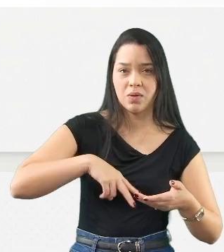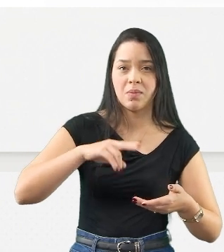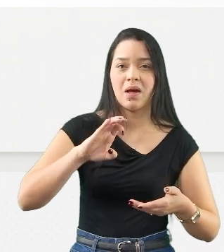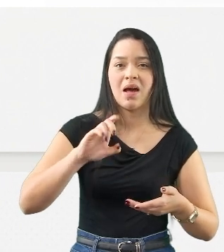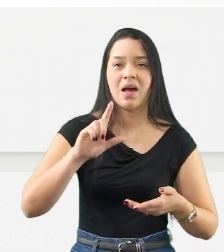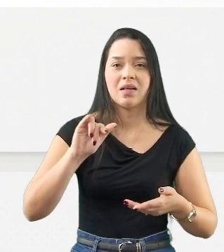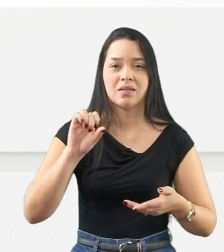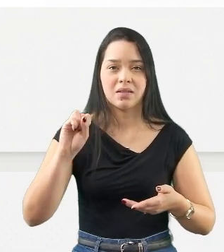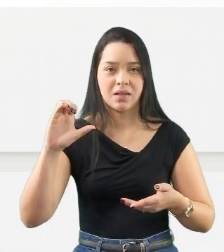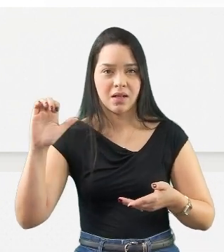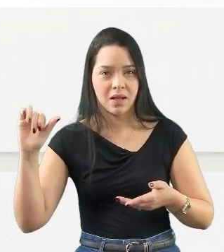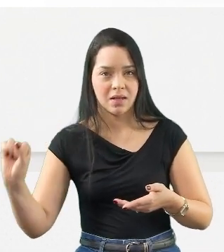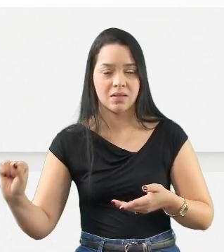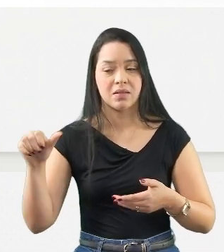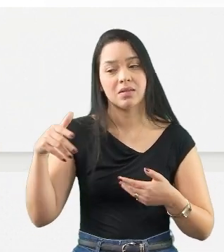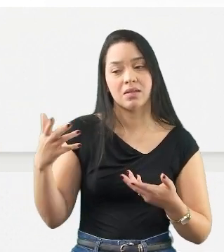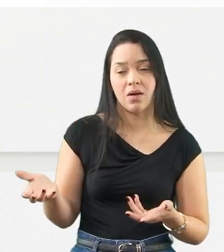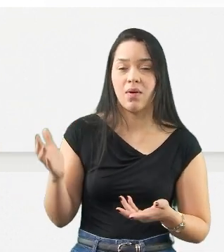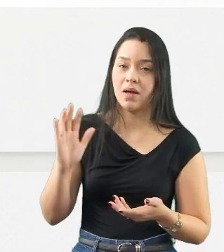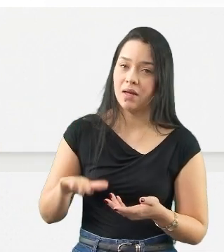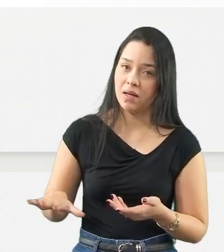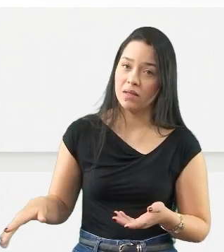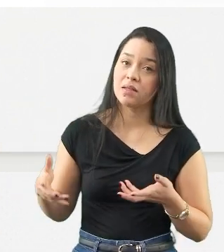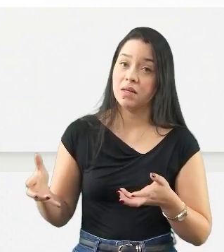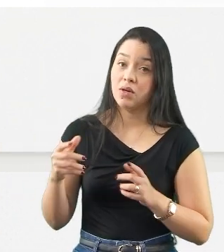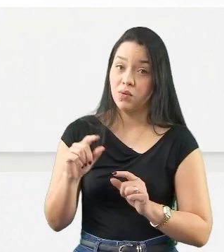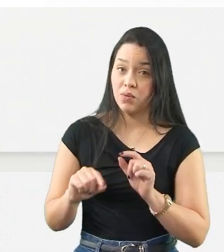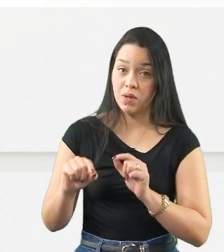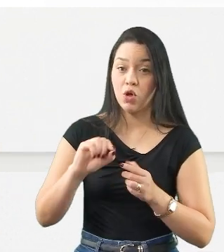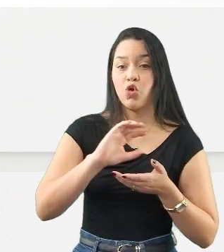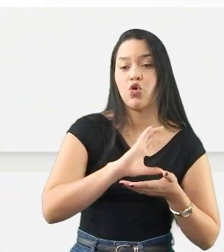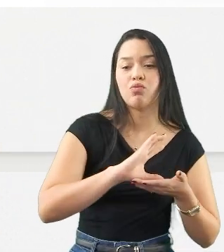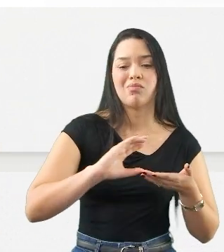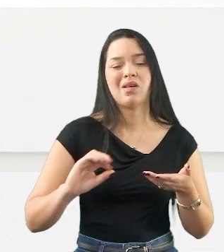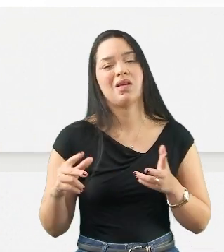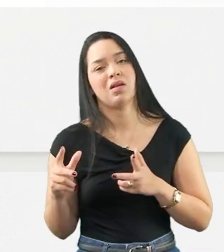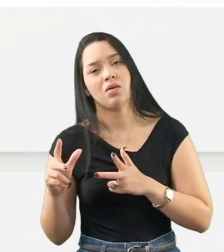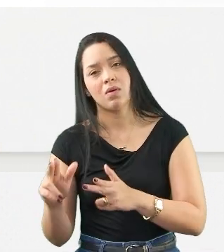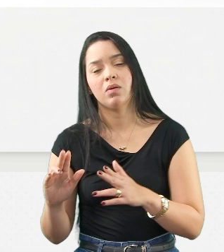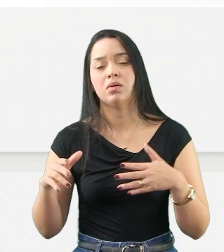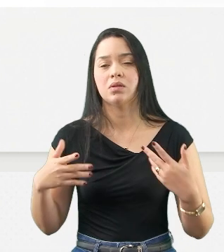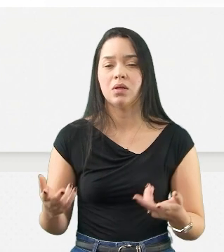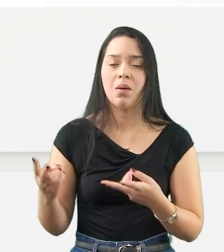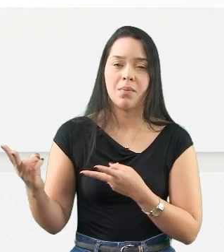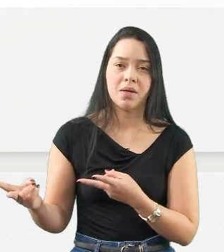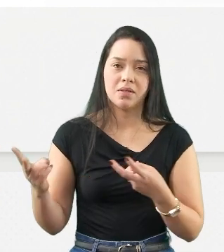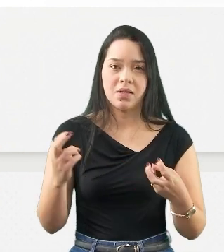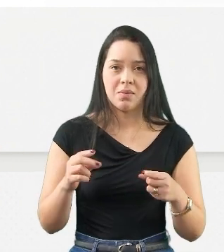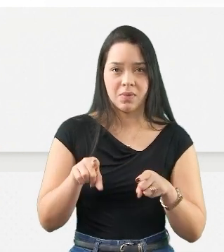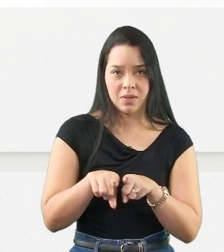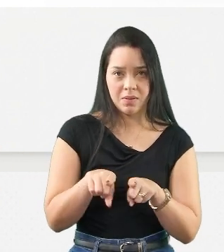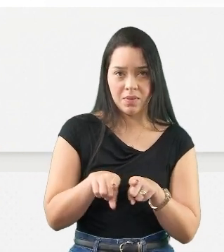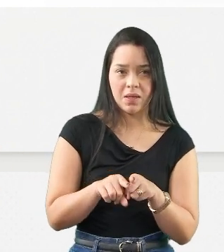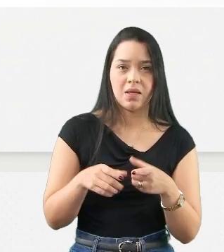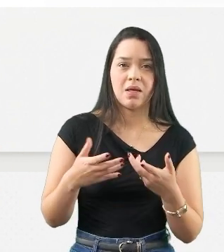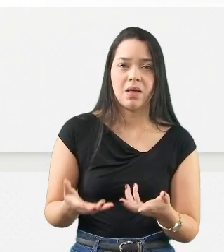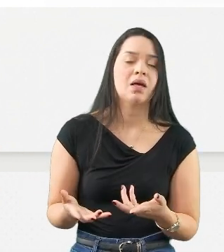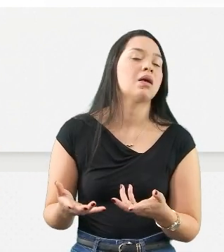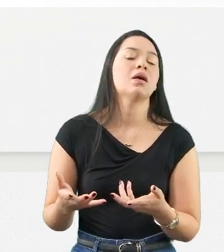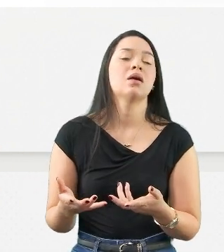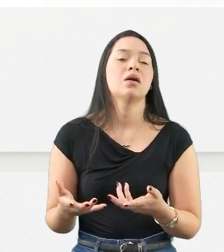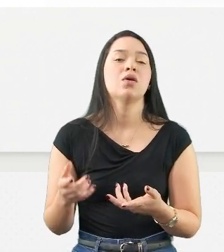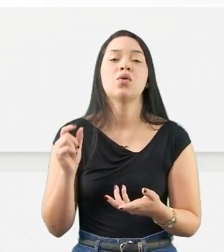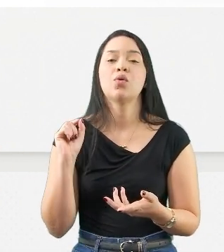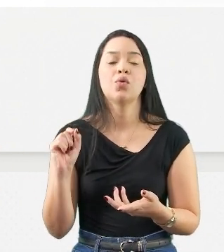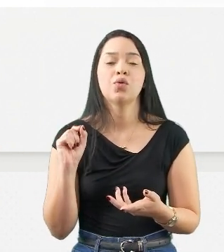clássicas, em geral a criança ela vai querer o quê? Fazer leitura dessas obras mais clássicas, né? Então a gente percebe que de alguma forma ela está o quê?